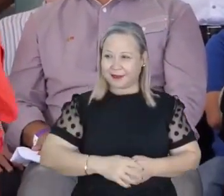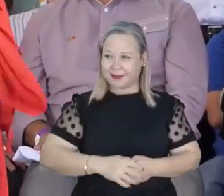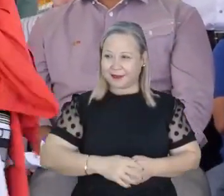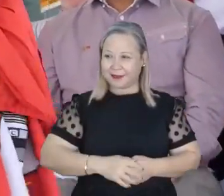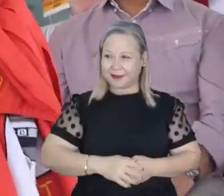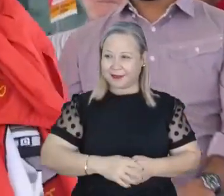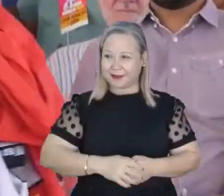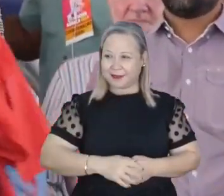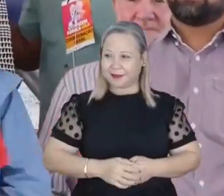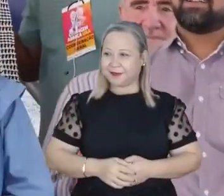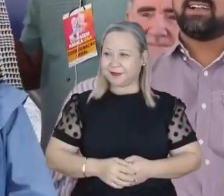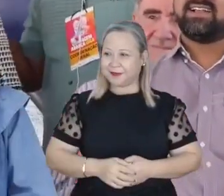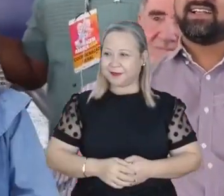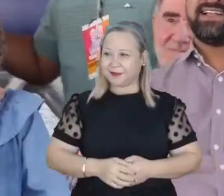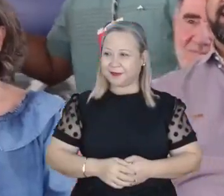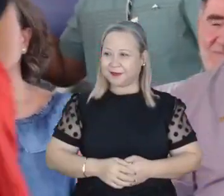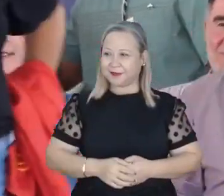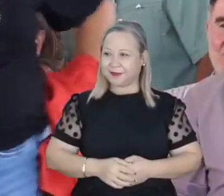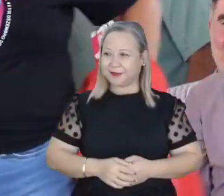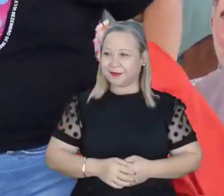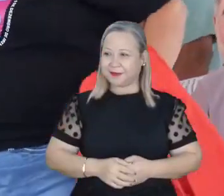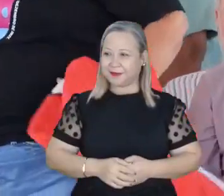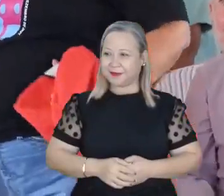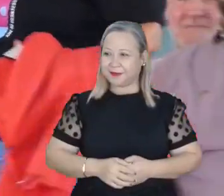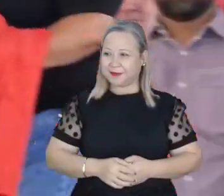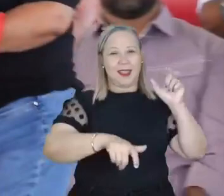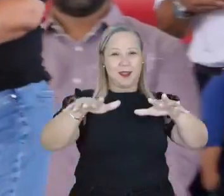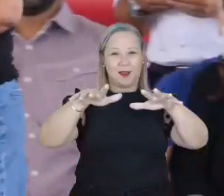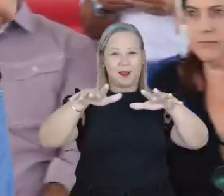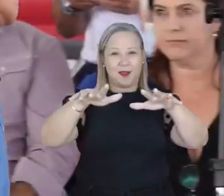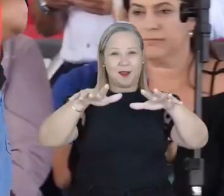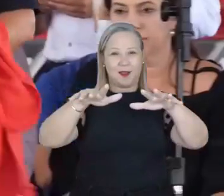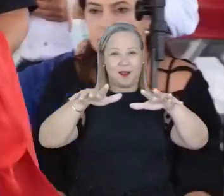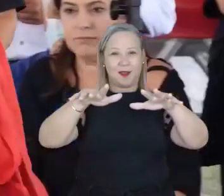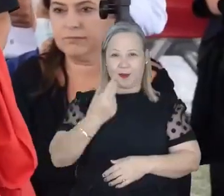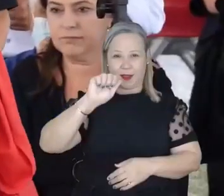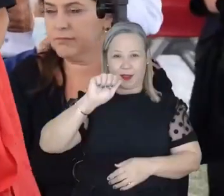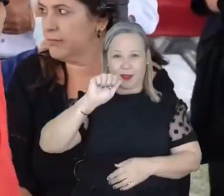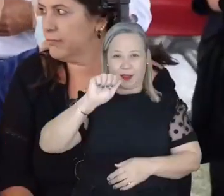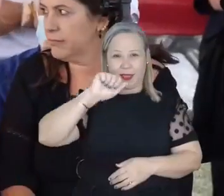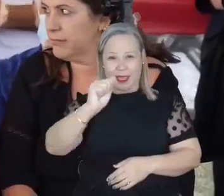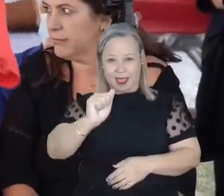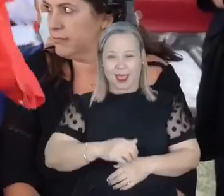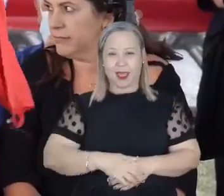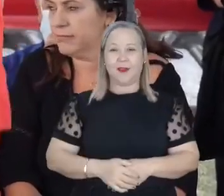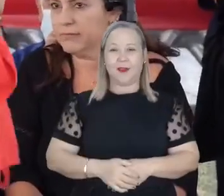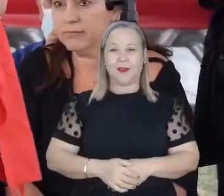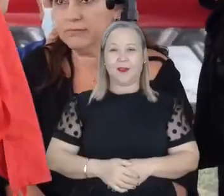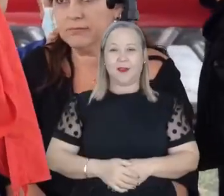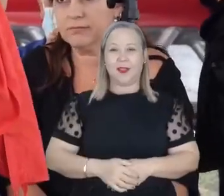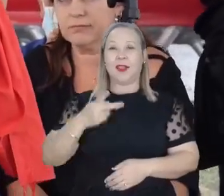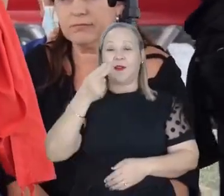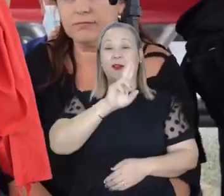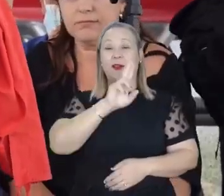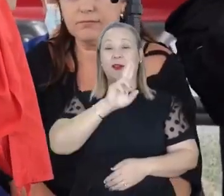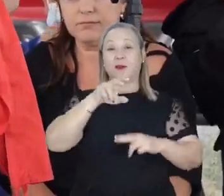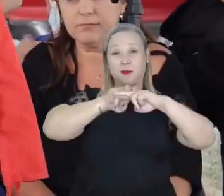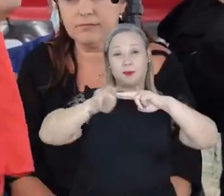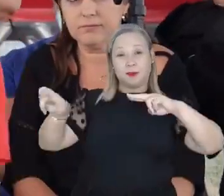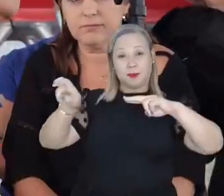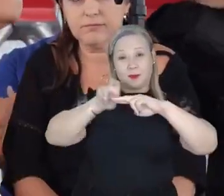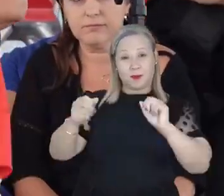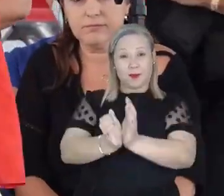Pessoal, meu nome é Alda, como foi falado aqui. Eu falo em nome dos metroviários, da categoria Metroviária